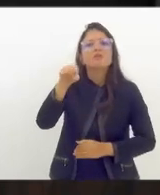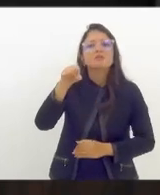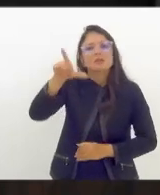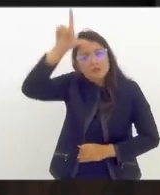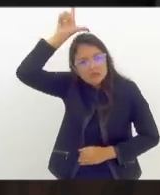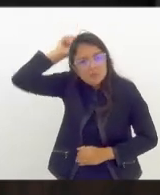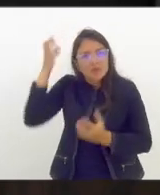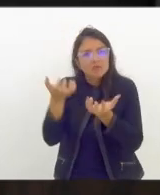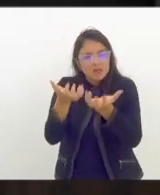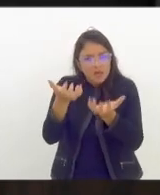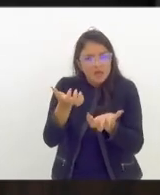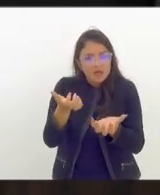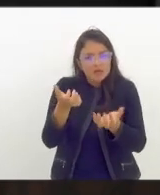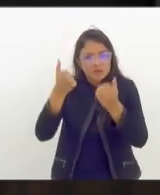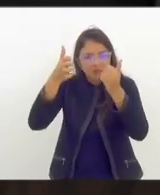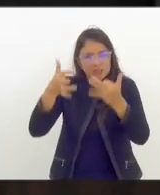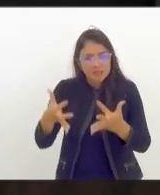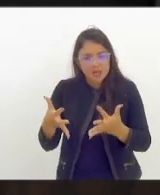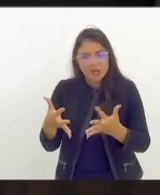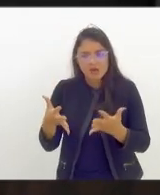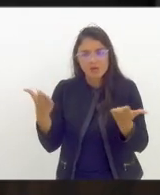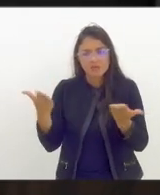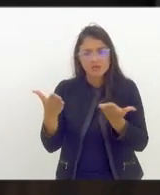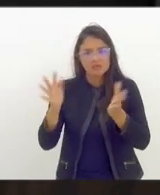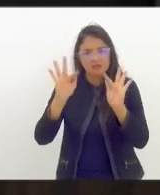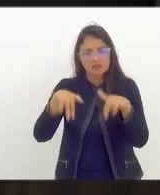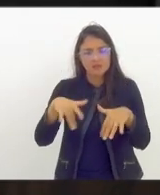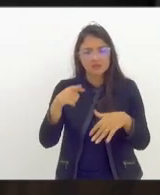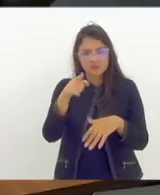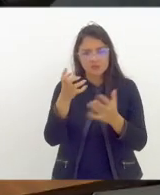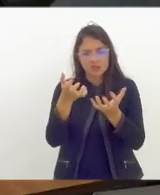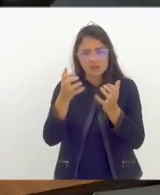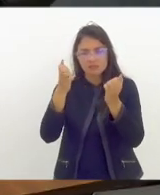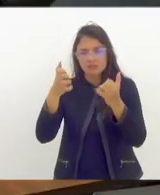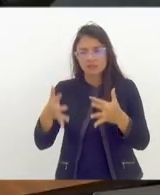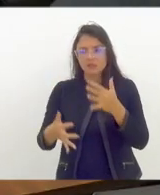uso da sua fala no expediente final.